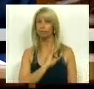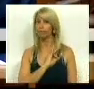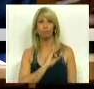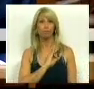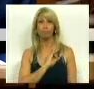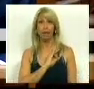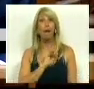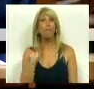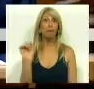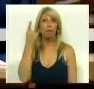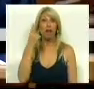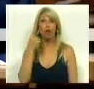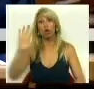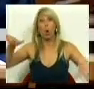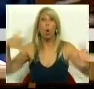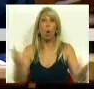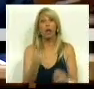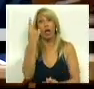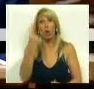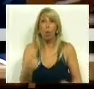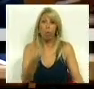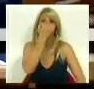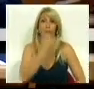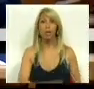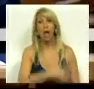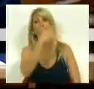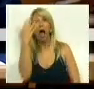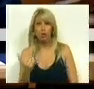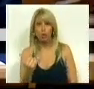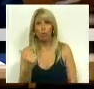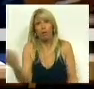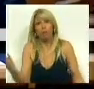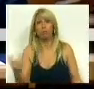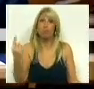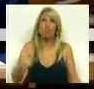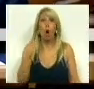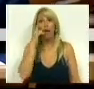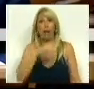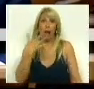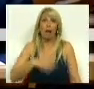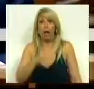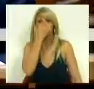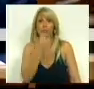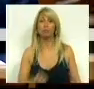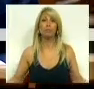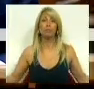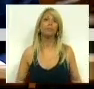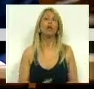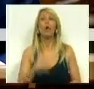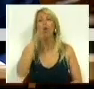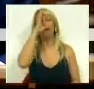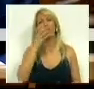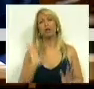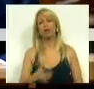qualquer um cai, à segunda só cai quem quer. O Governo já teve tempo para perceber que a receita